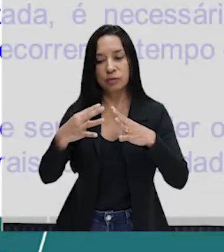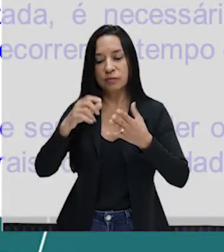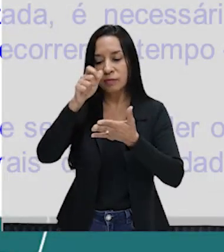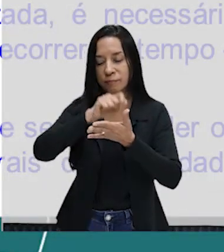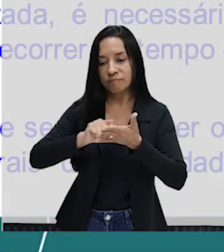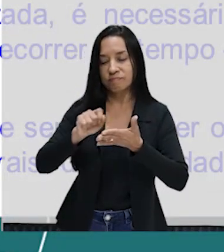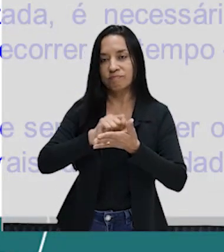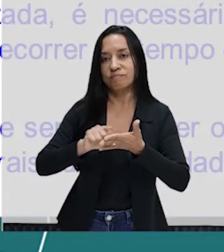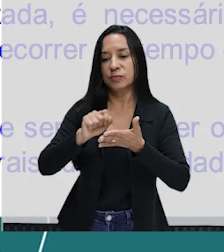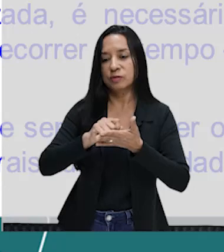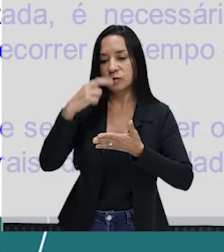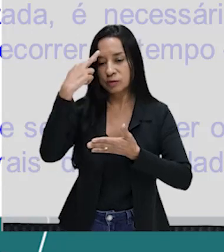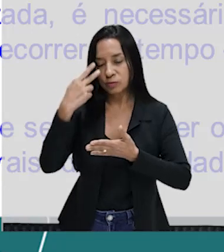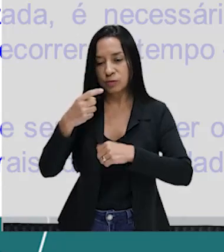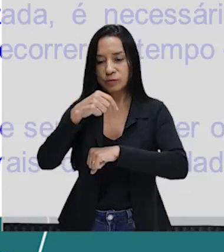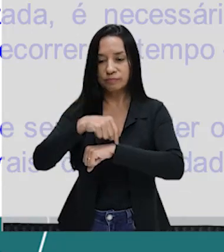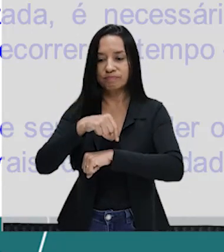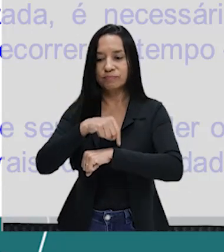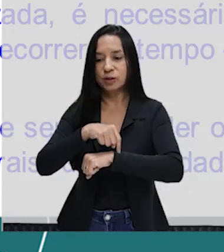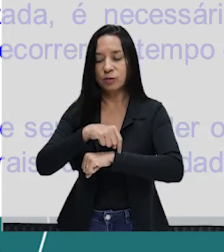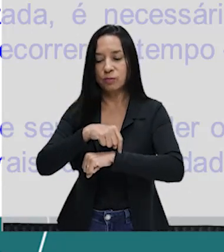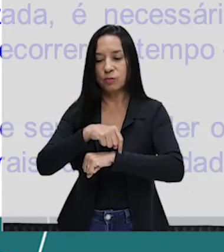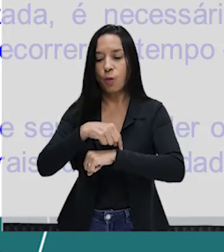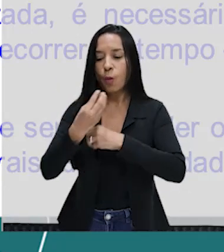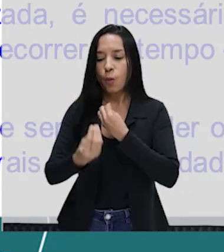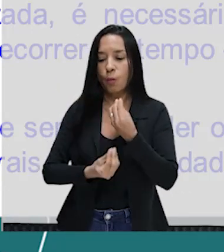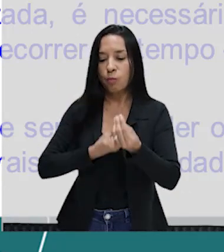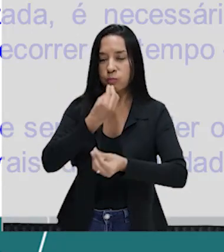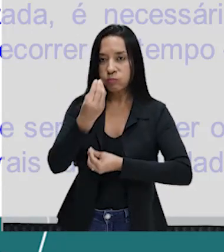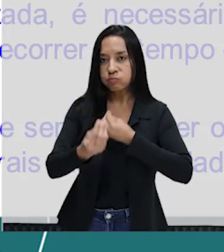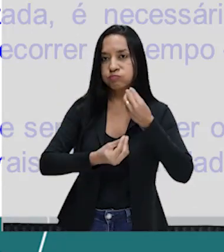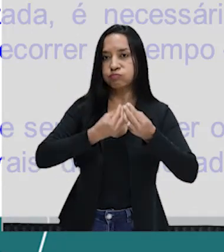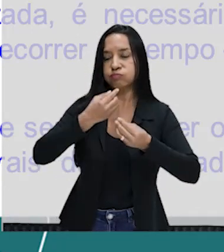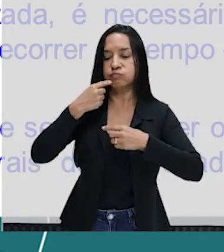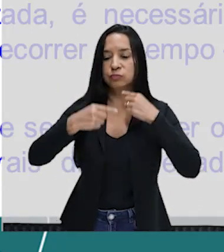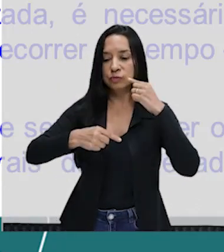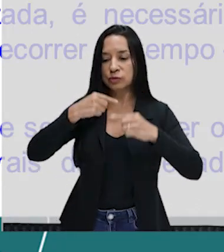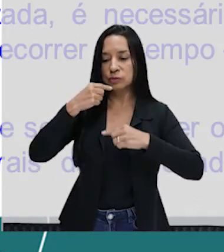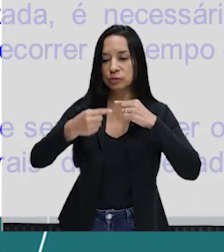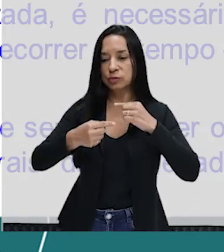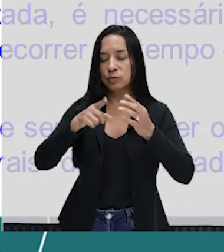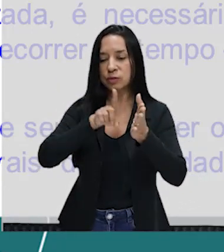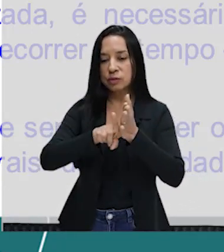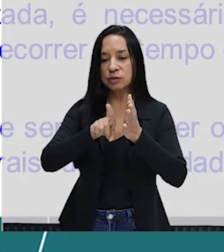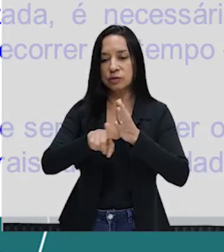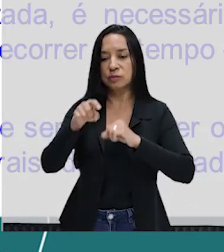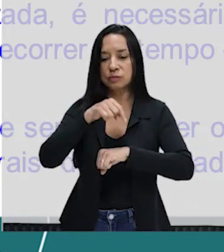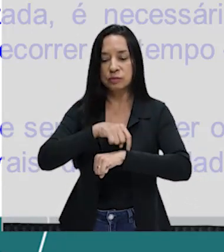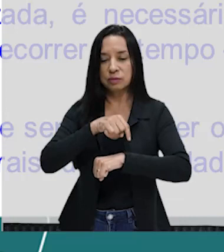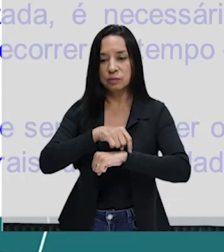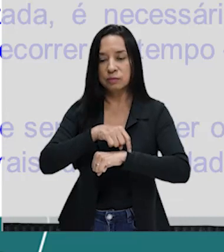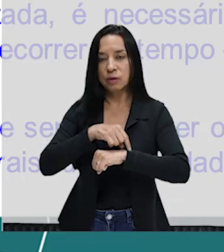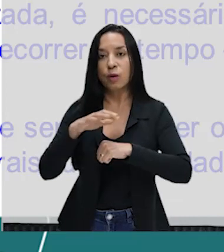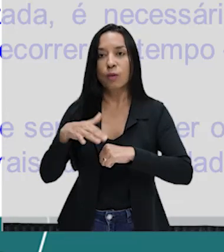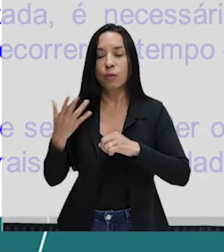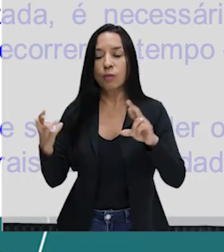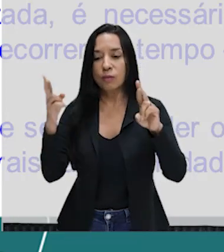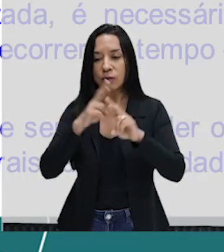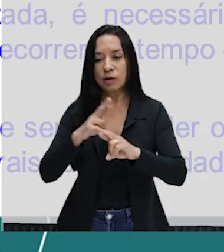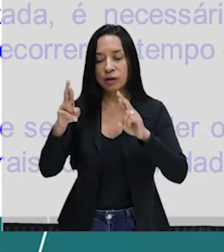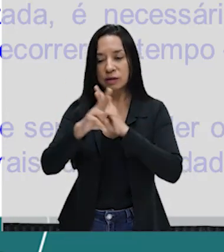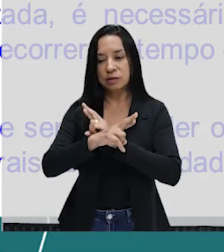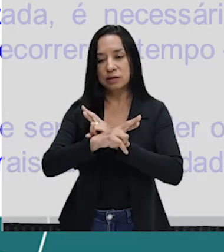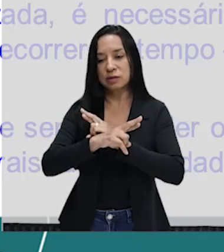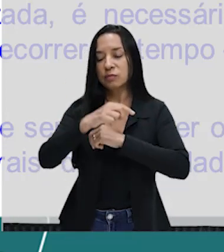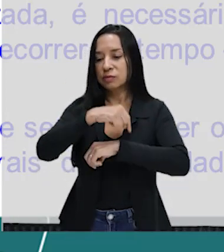o tempo. Como é que se discute essa questão do tempo? Qual é a relação que o tempo tem dentro